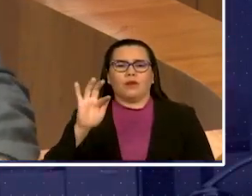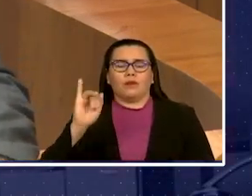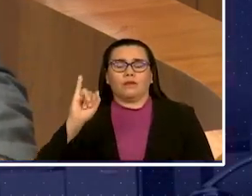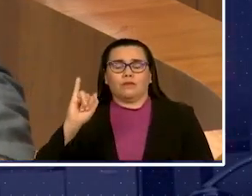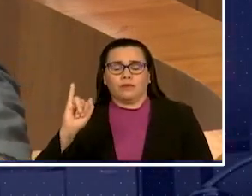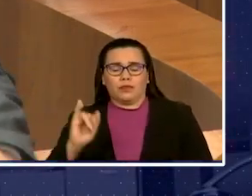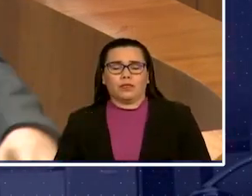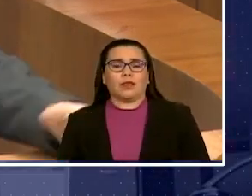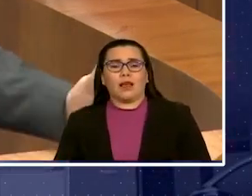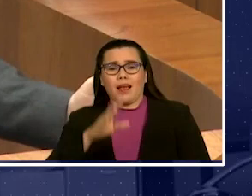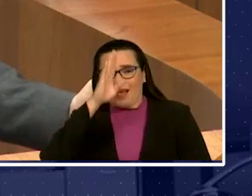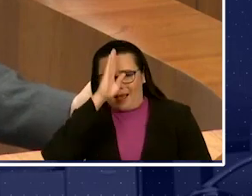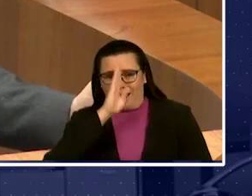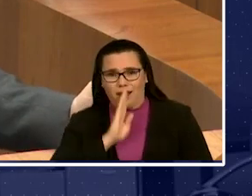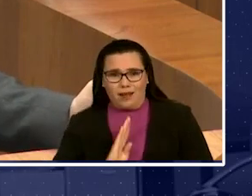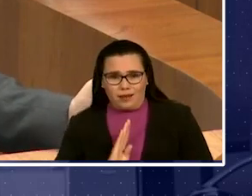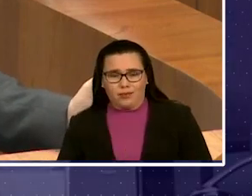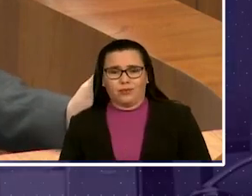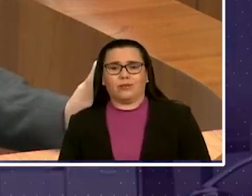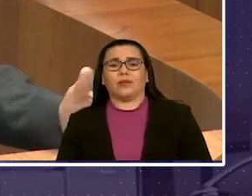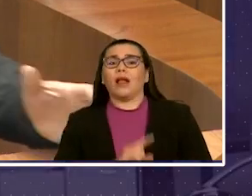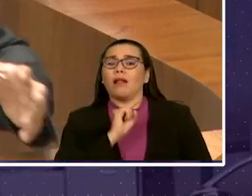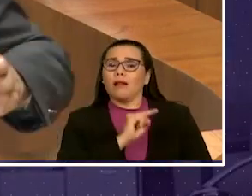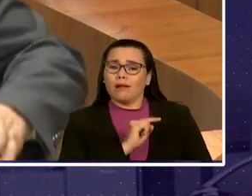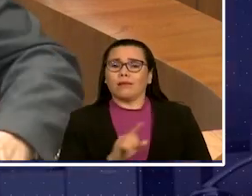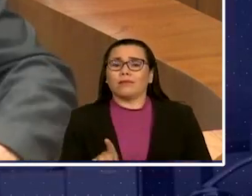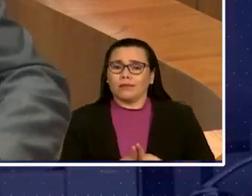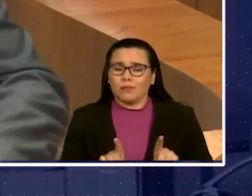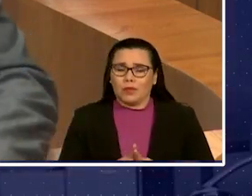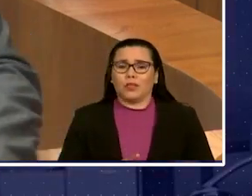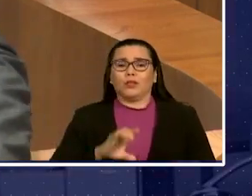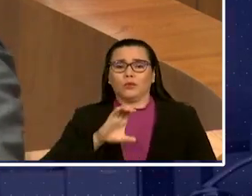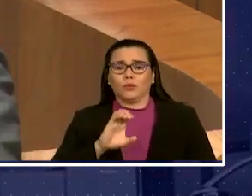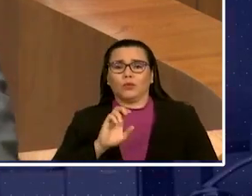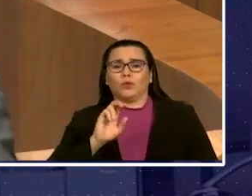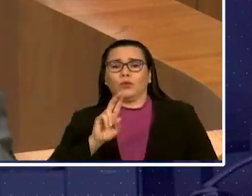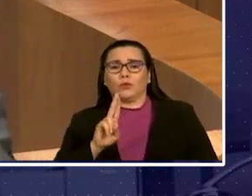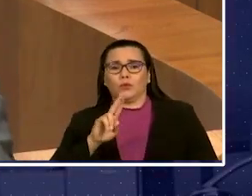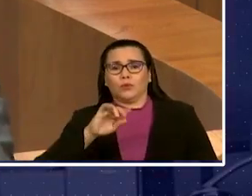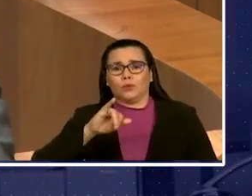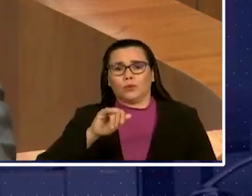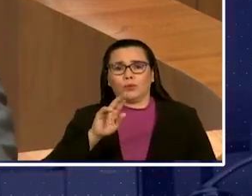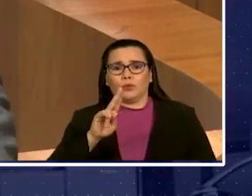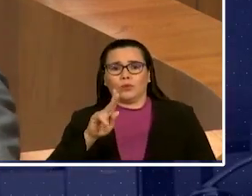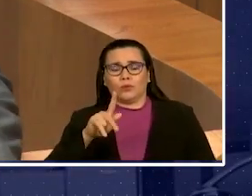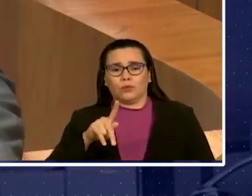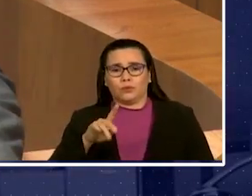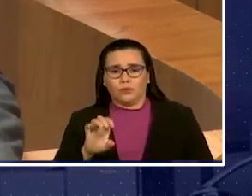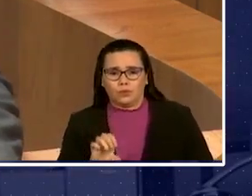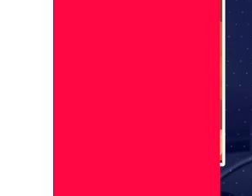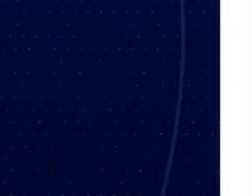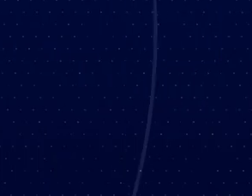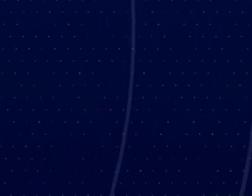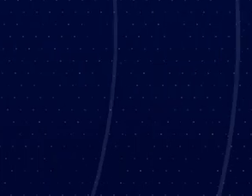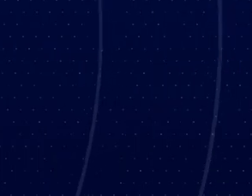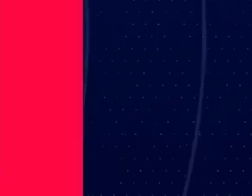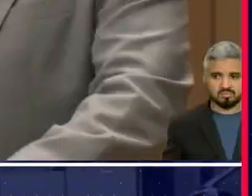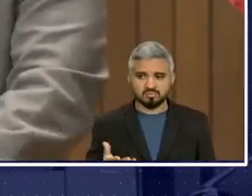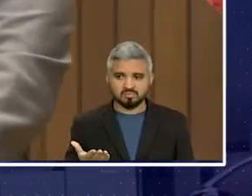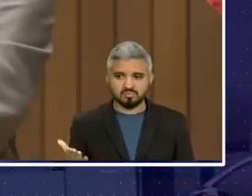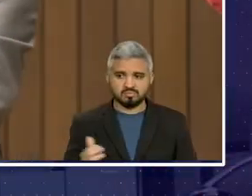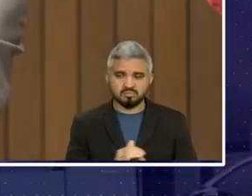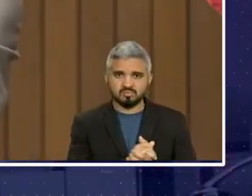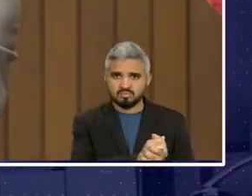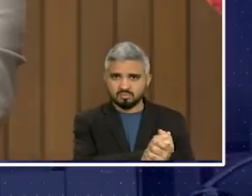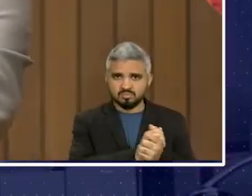parlamentar também fez balanço positivo do seu mandato e parabenizou o governo do estado pelo anúncio de pavimentação asfáltica em Guimarães. Já o